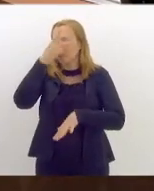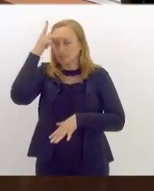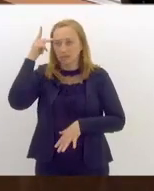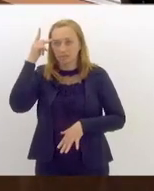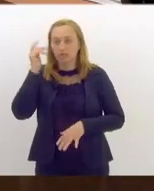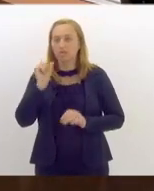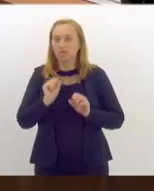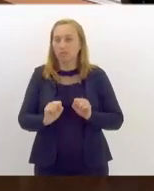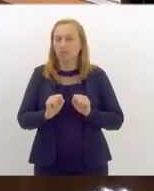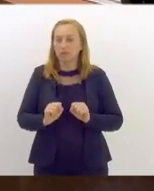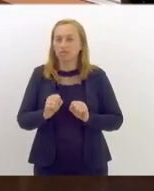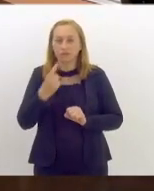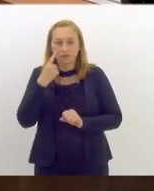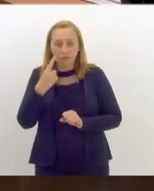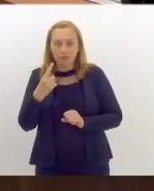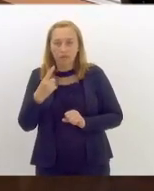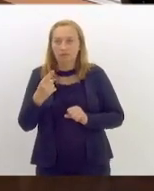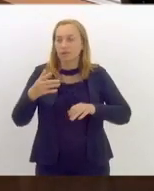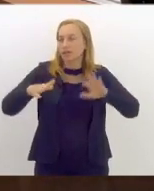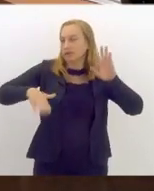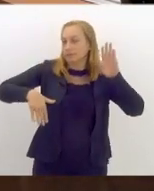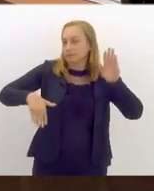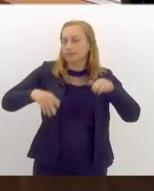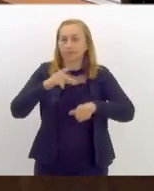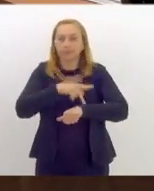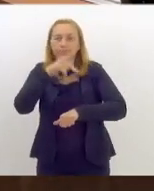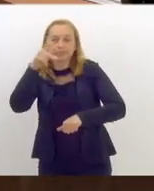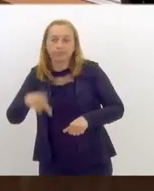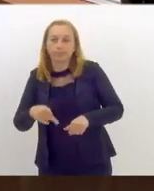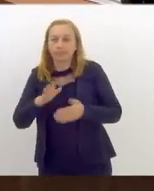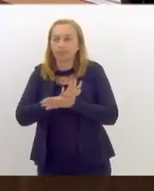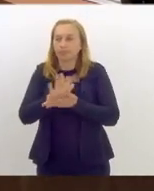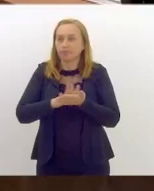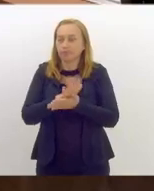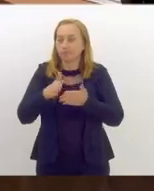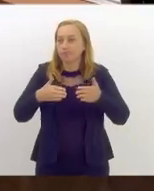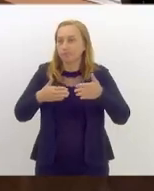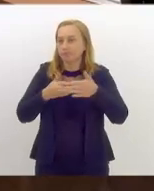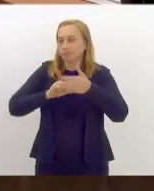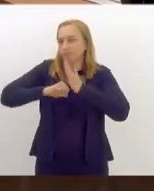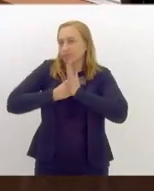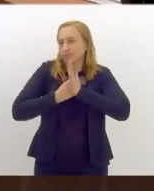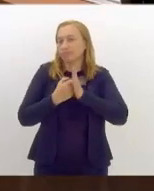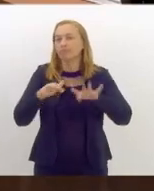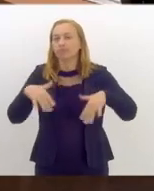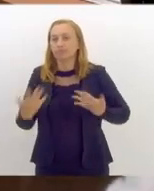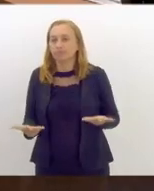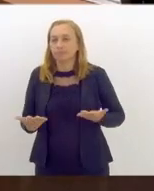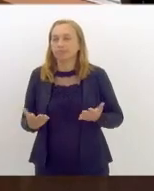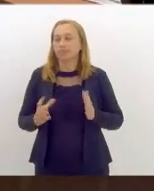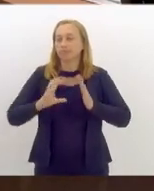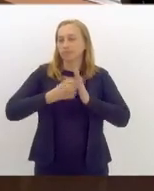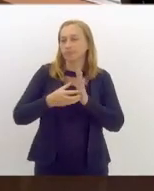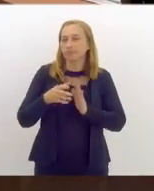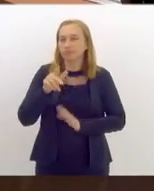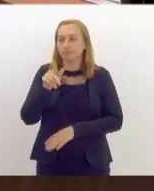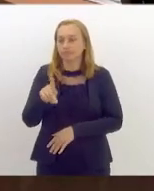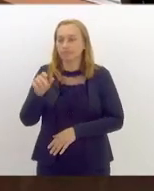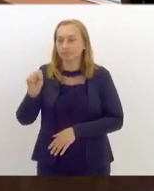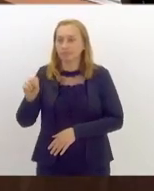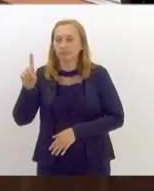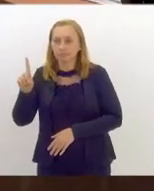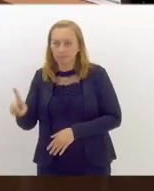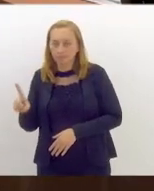cavernas encostas as praias e nada deve ser bloqueado então pela bancada do PSD